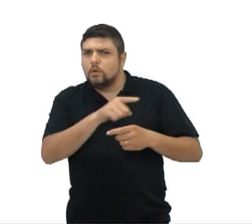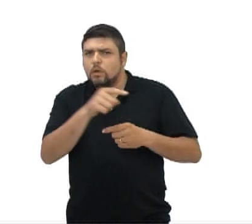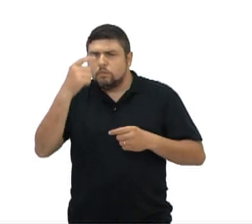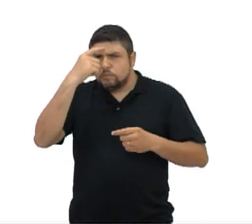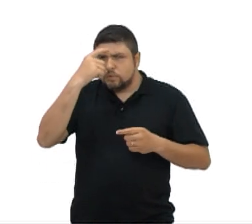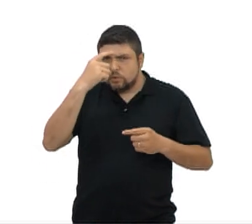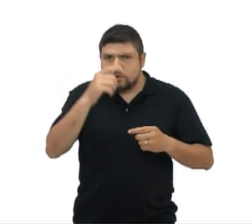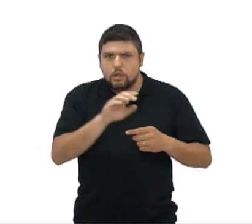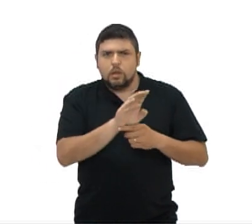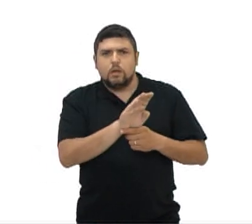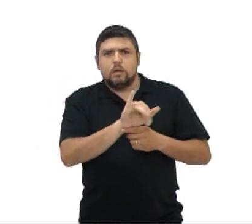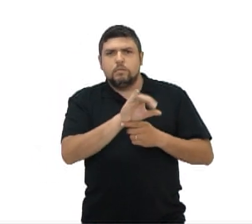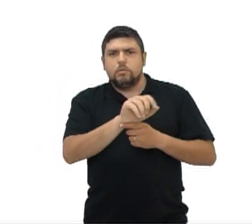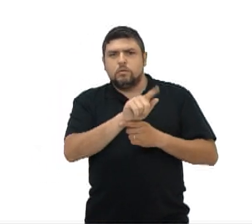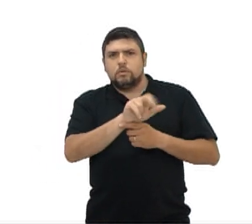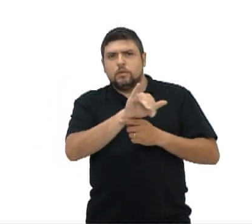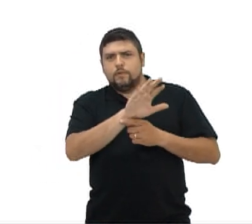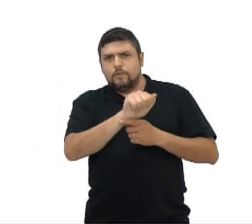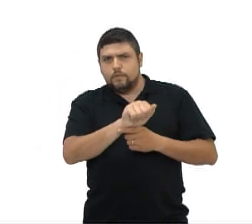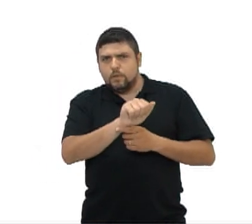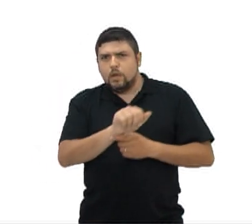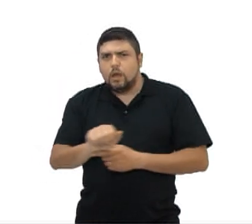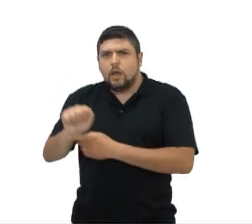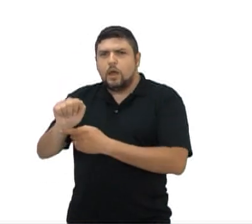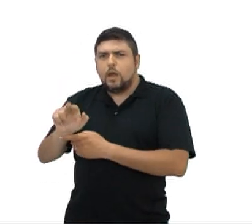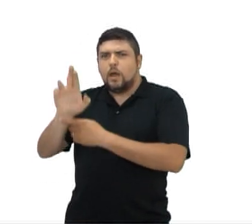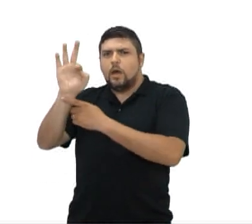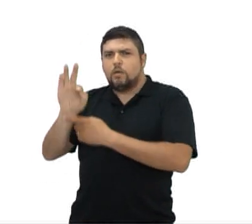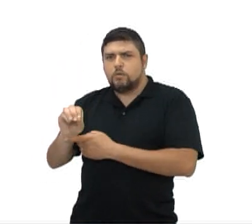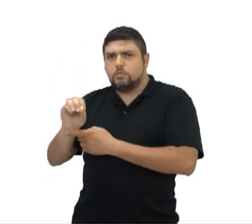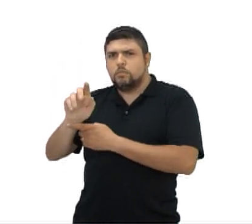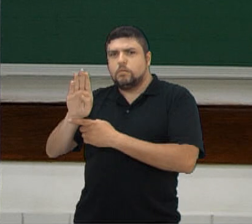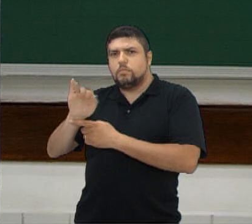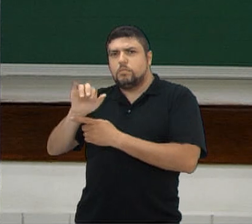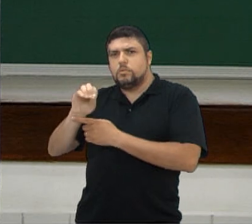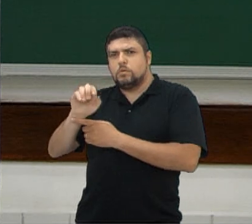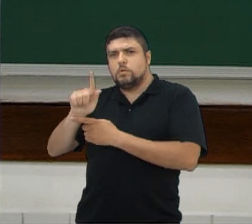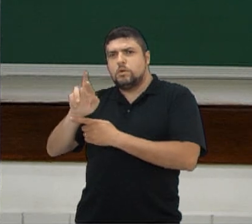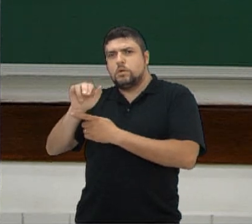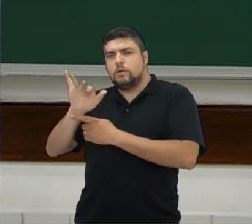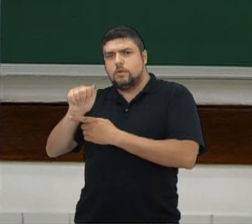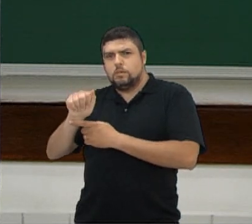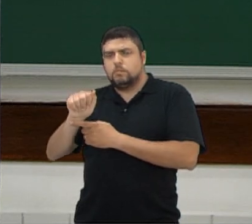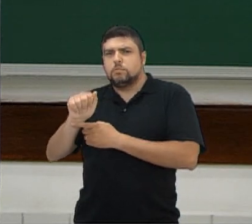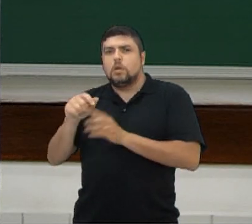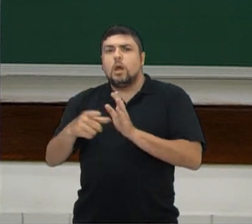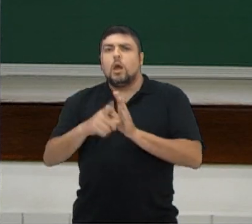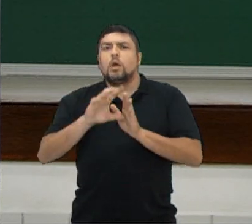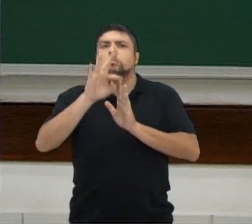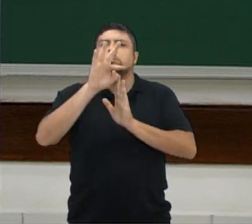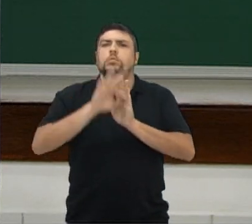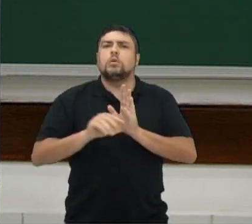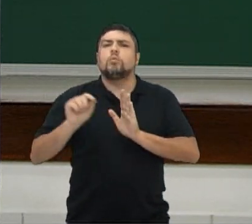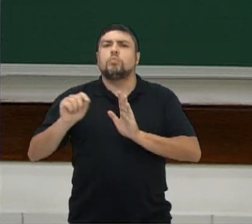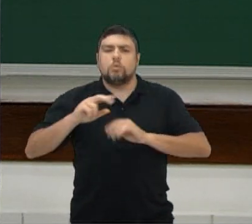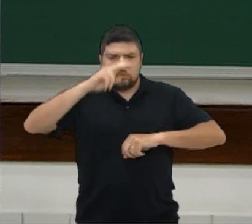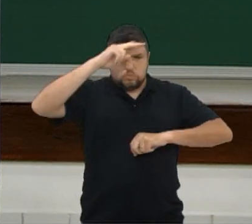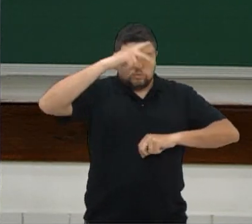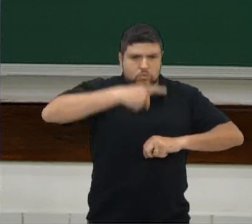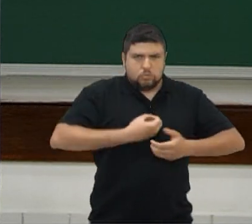e autobiografia? Será que o texto que a gente acabou de ler do Maurício de Souza é uma biografia ou é uma